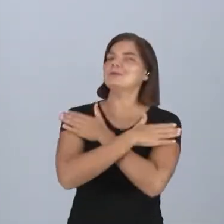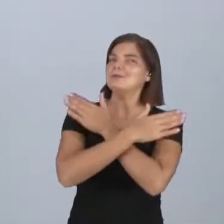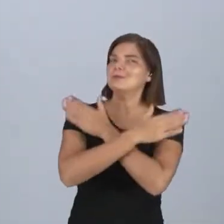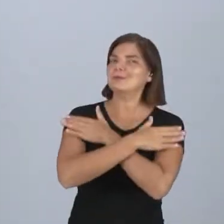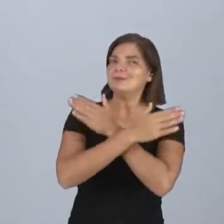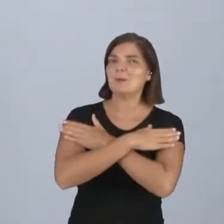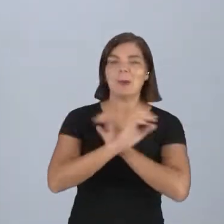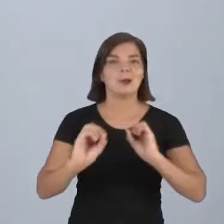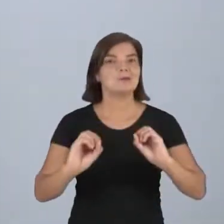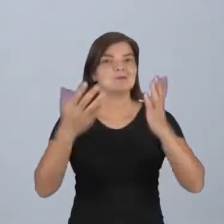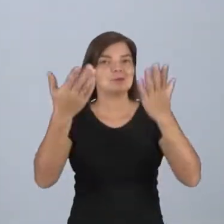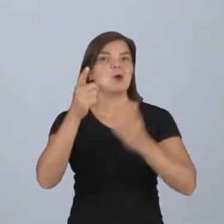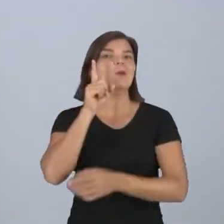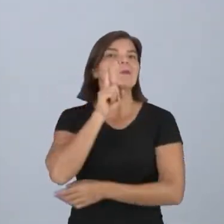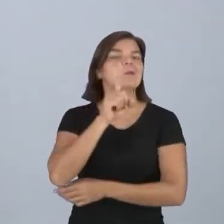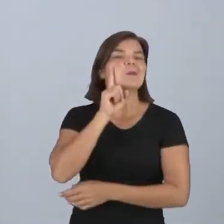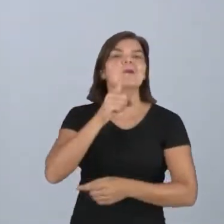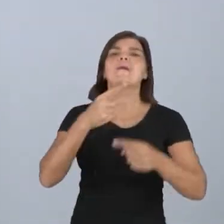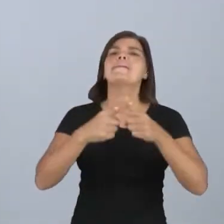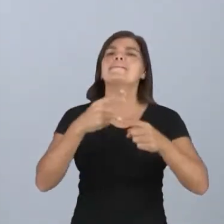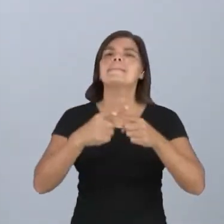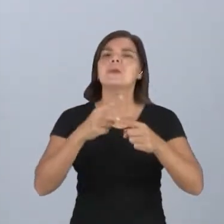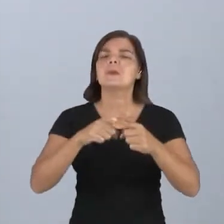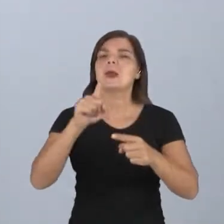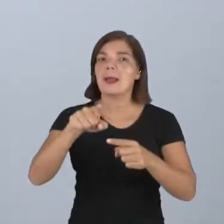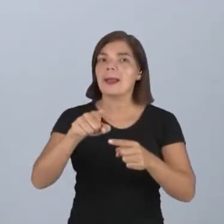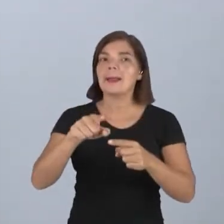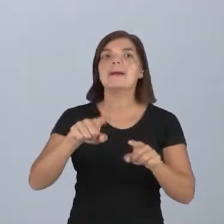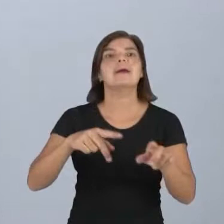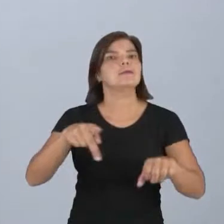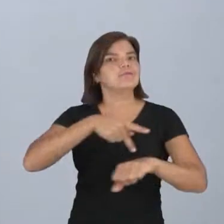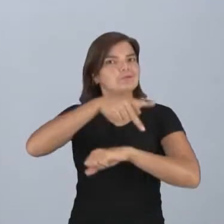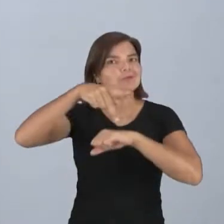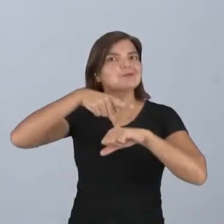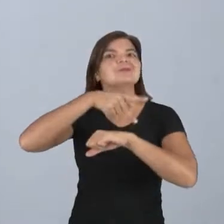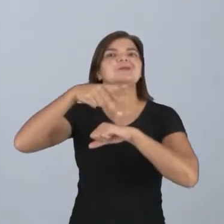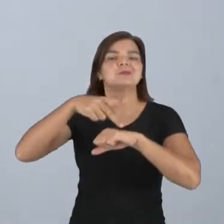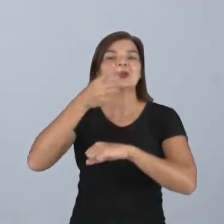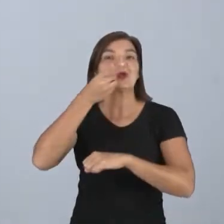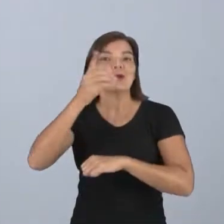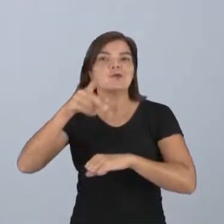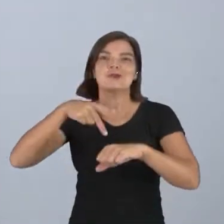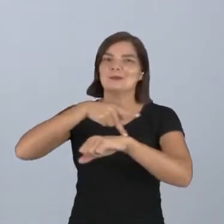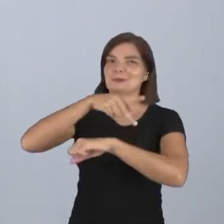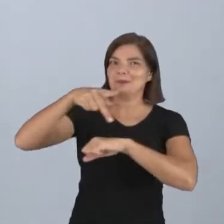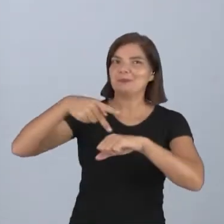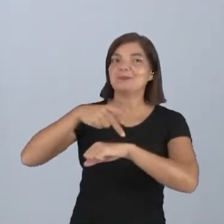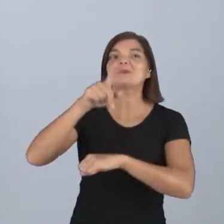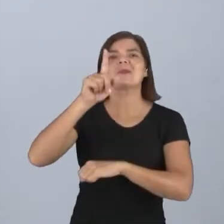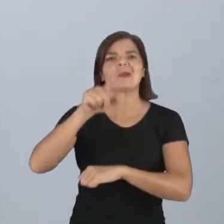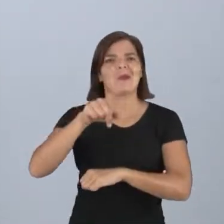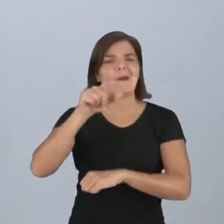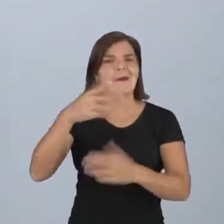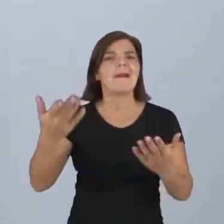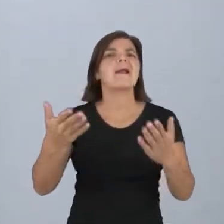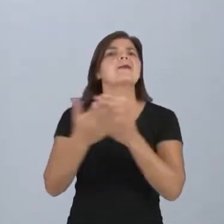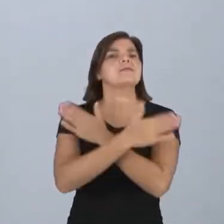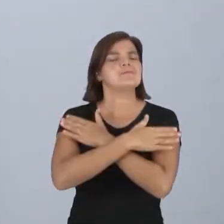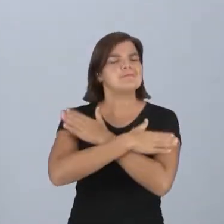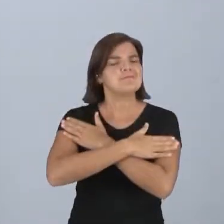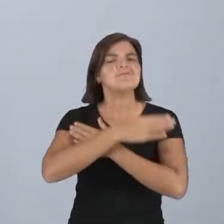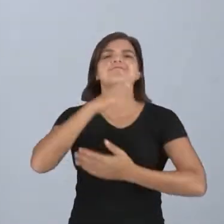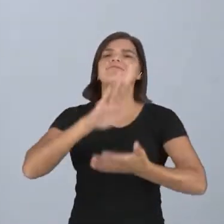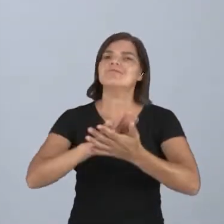mais comemorados pelos americanos. Por quê? Porque são muito patriotas, né? Então, o Dia da Independência é um feriado bem